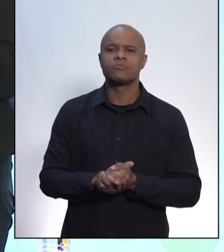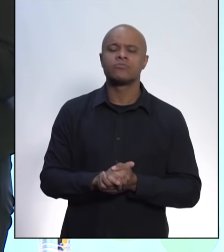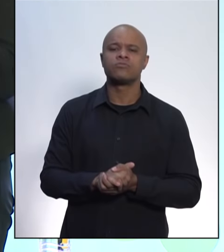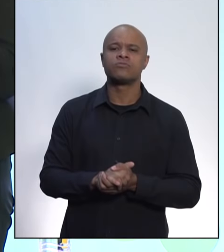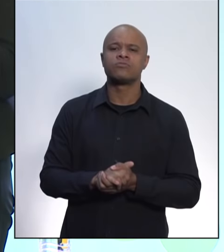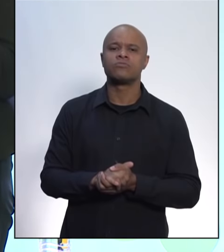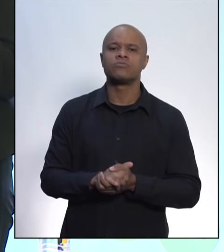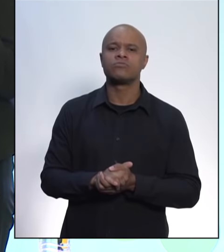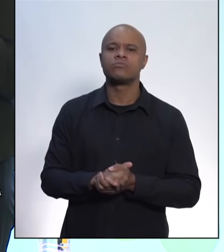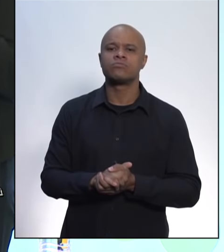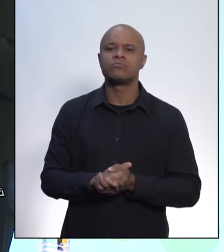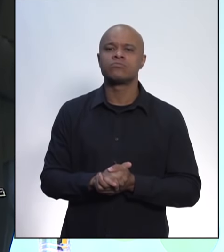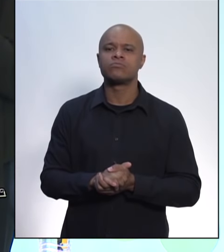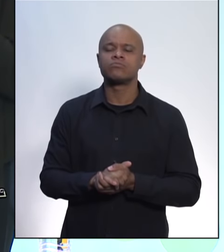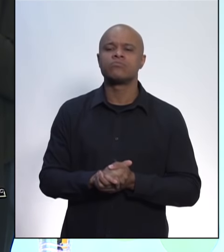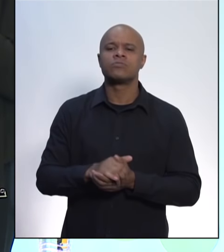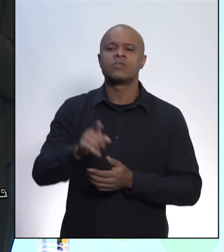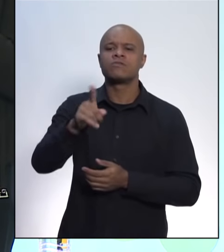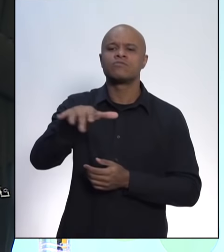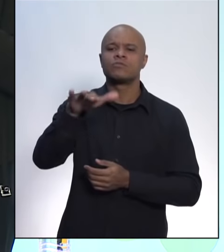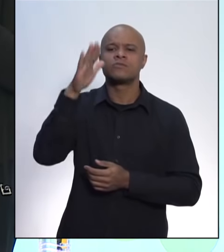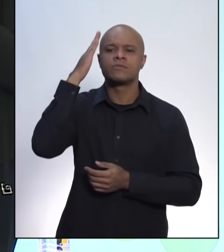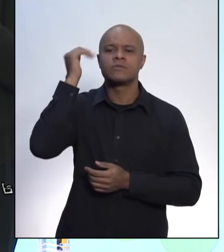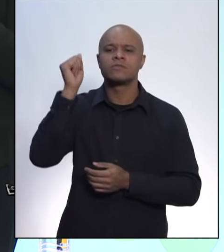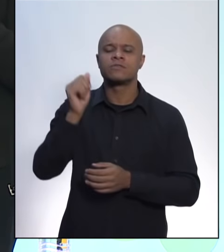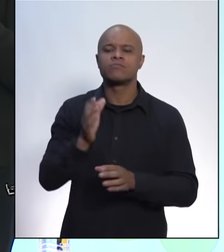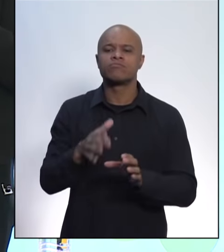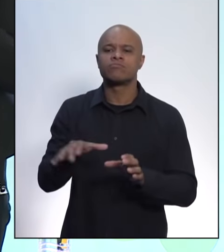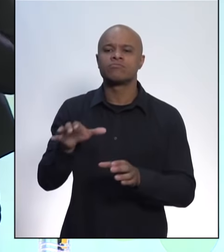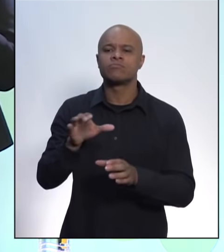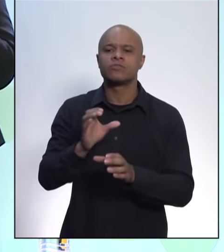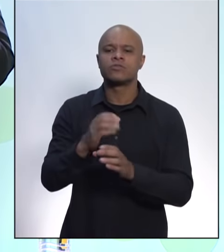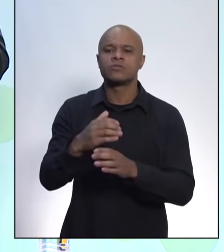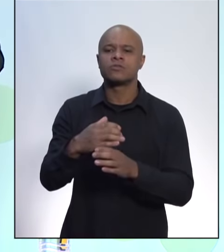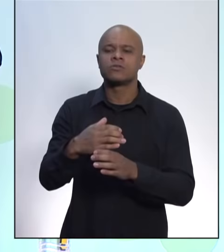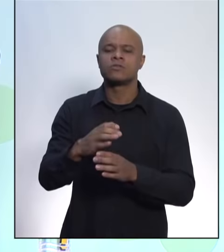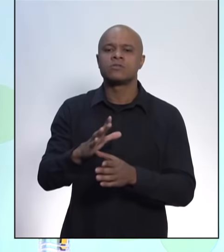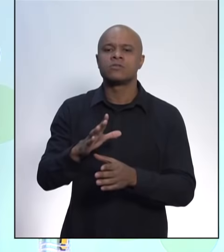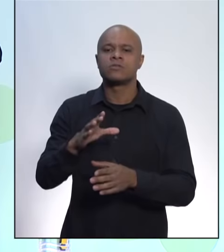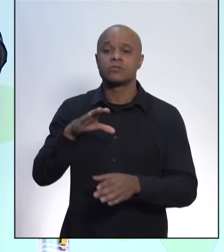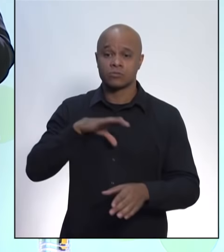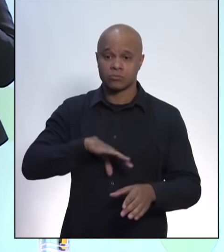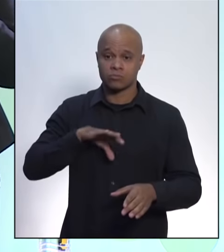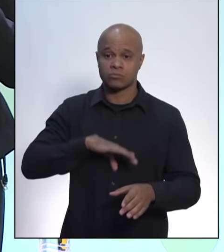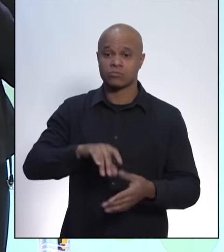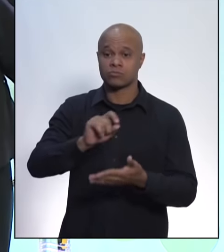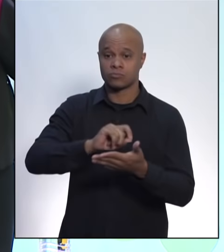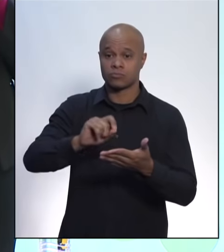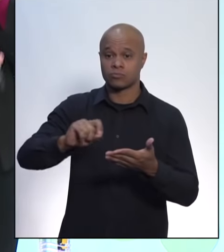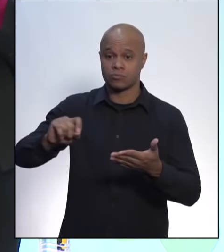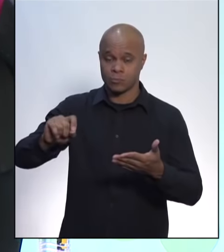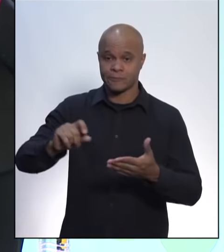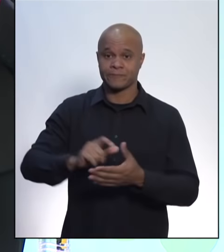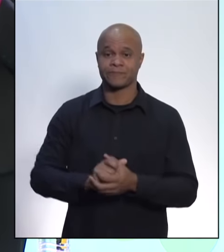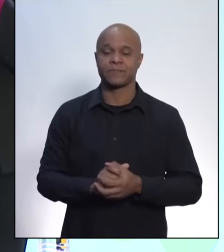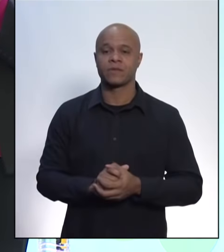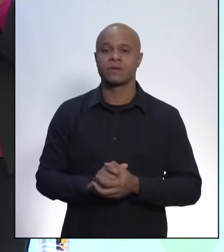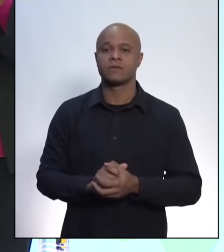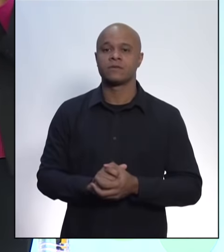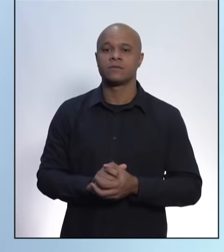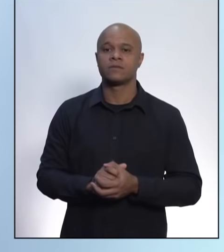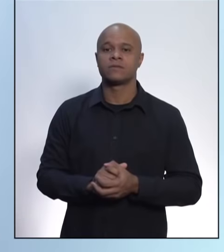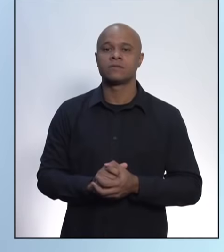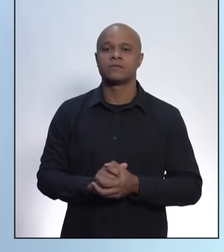a foto do you know about things vocês sabem sobre ciências white em português ok escrevo em português lite